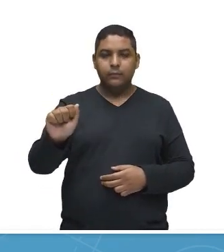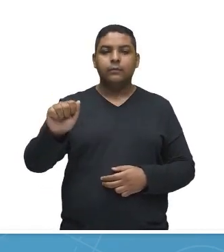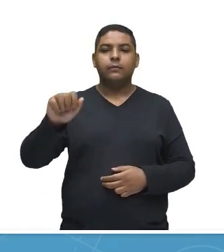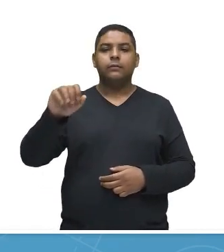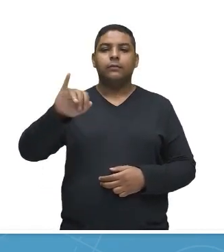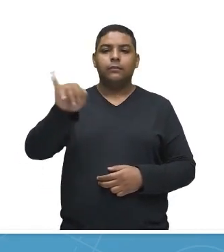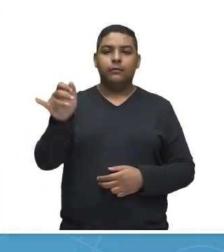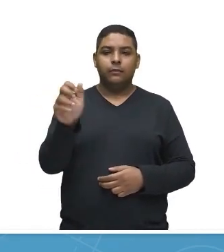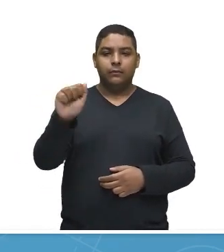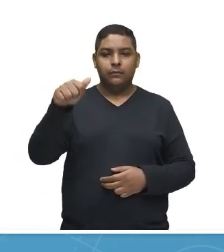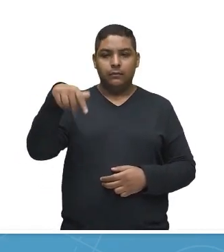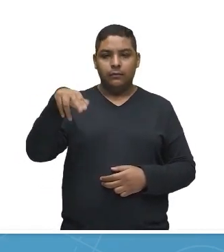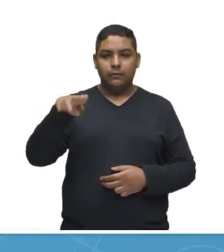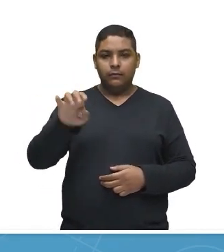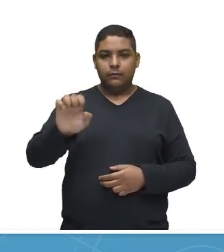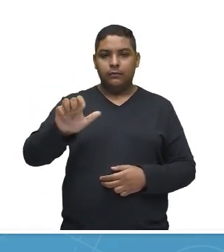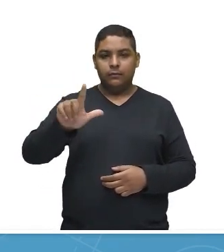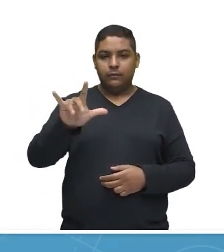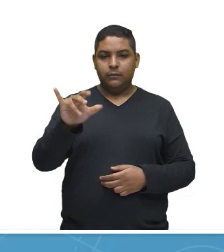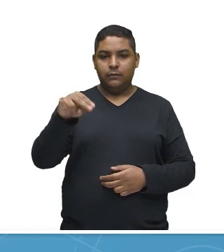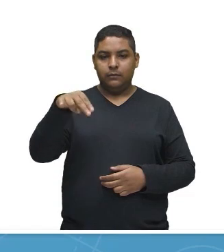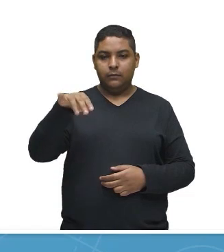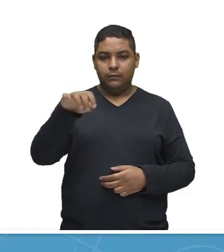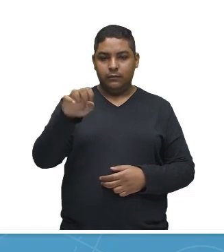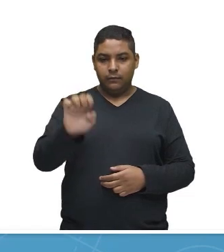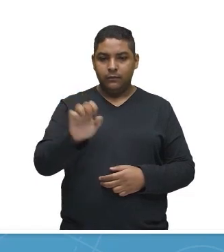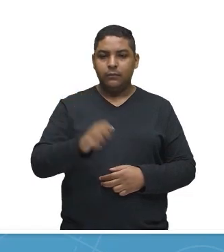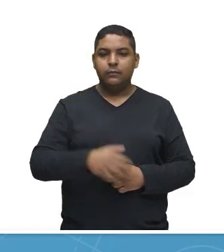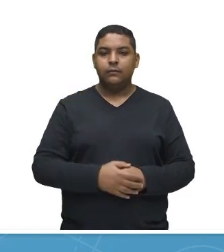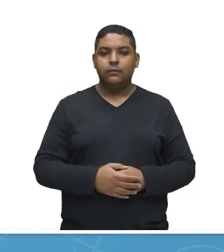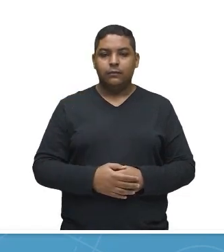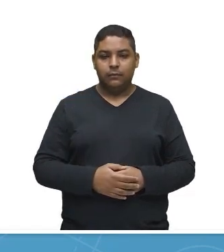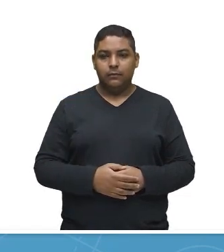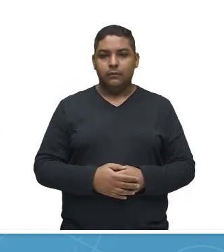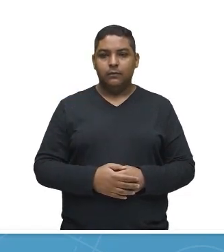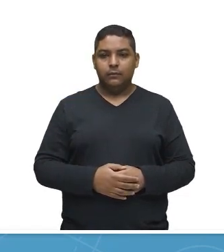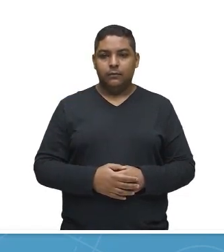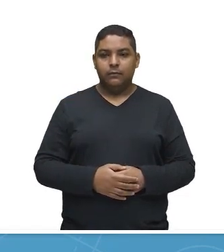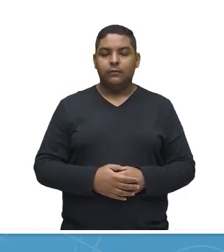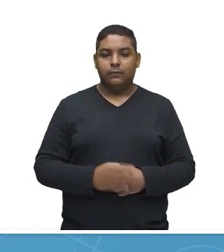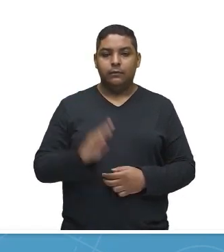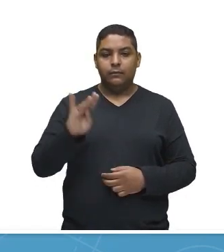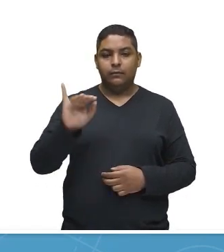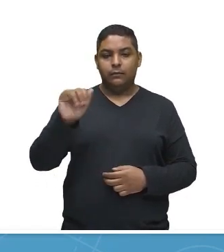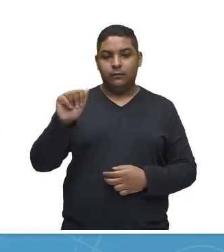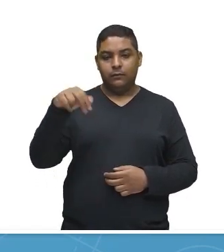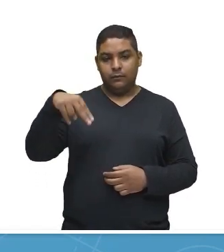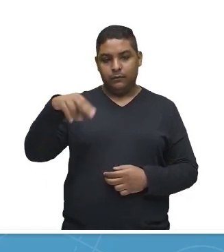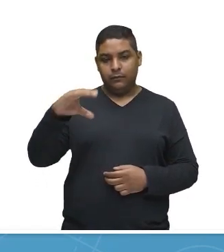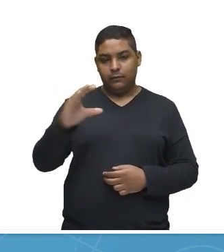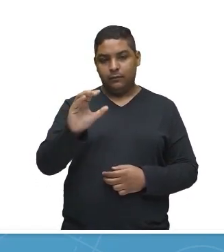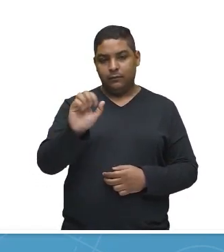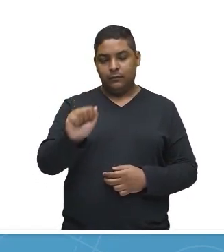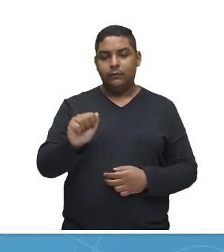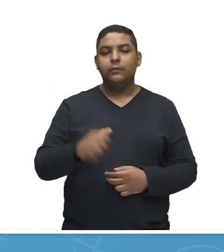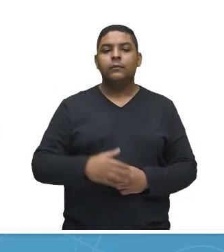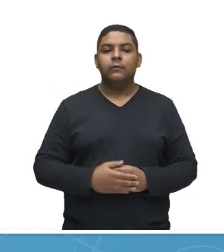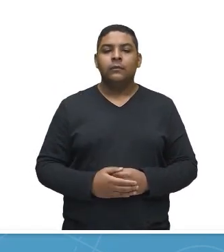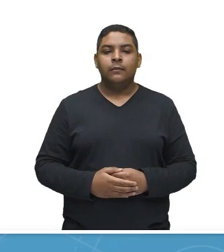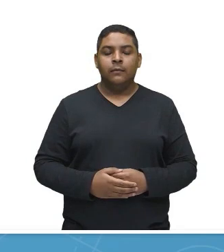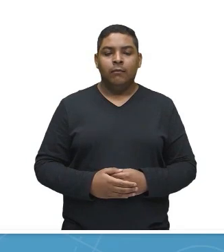Jaqueline, Fernanda, Cauã, Luiz Miguel, Juliano, Bianca. Vamos